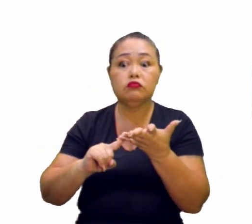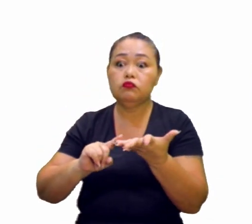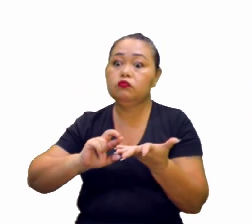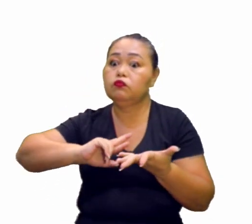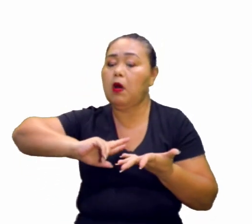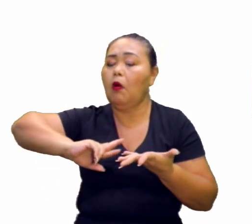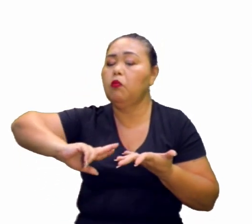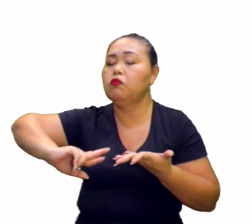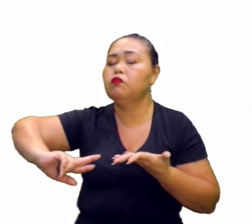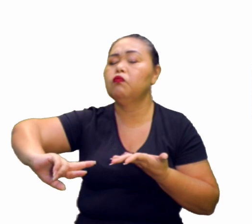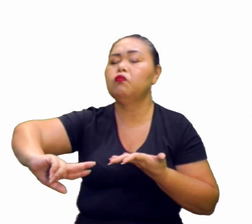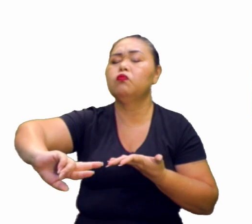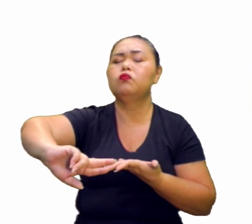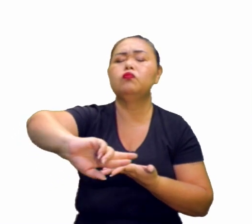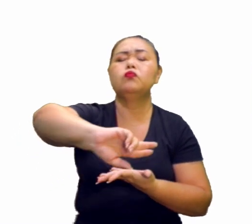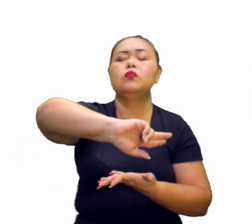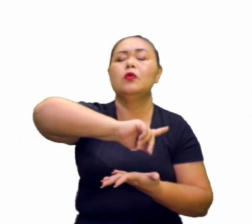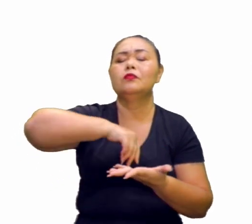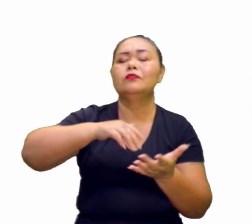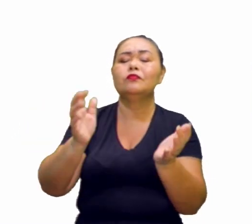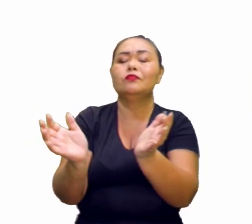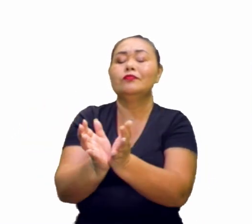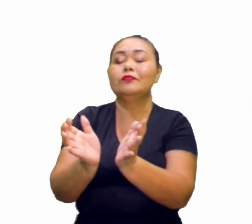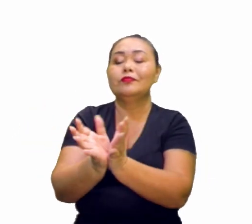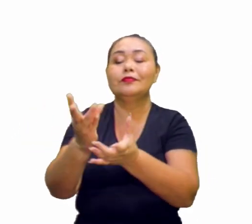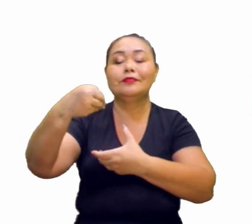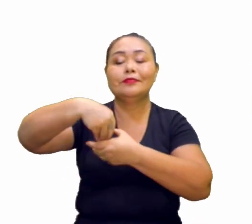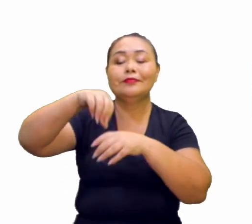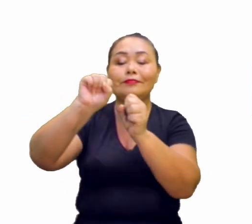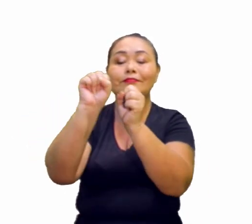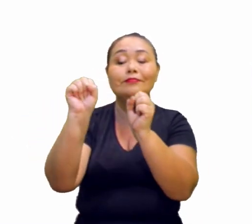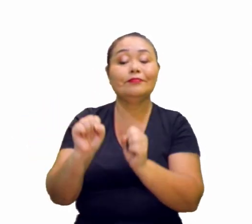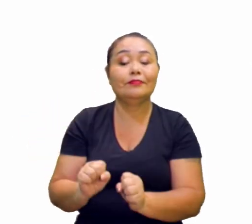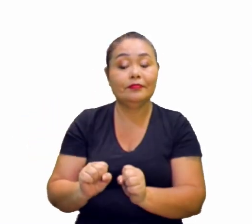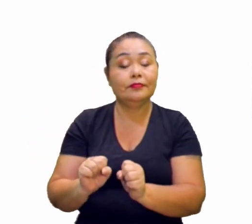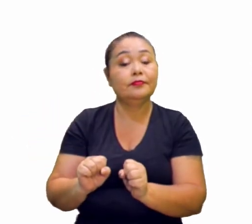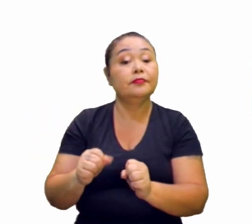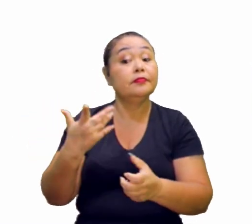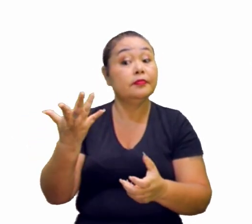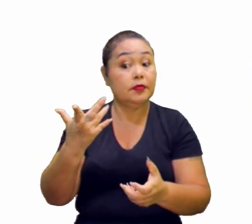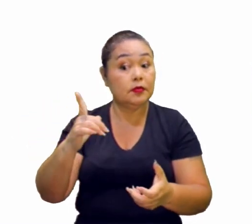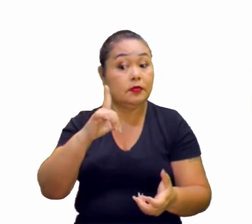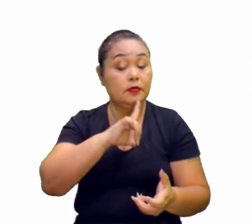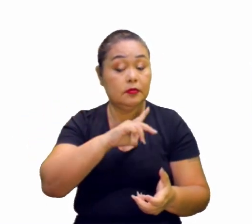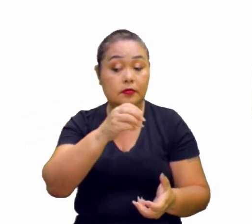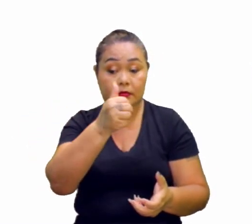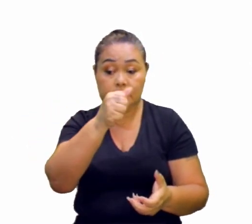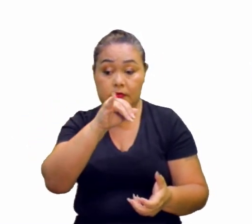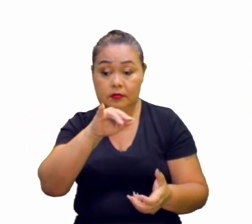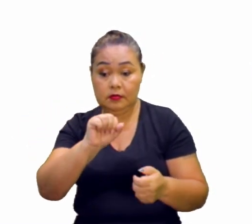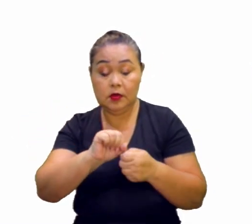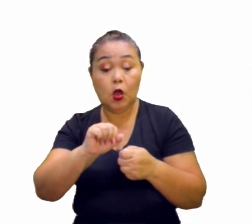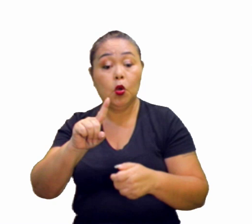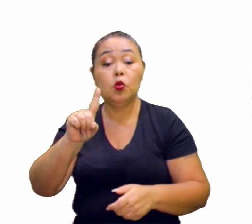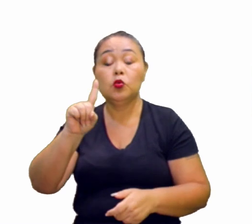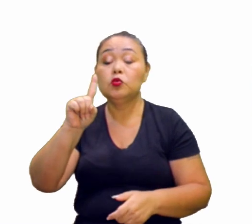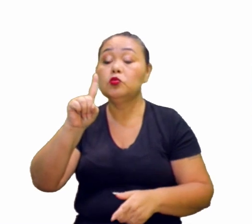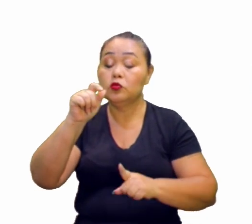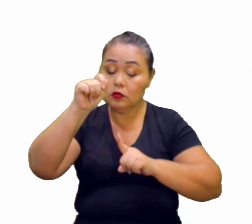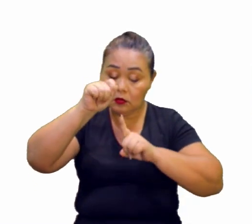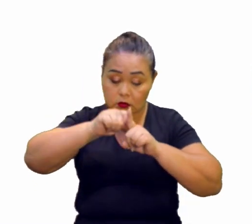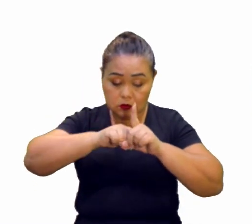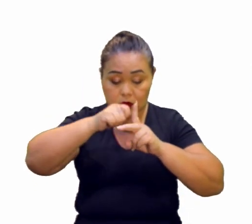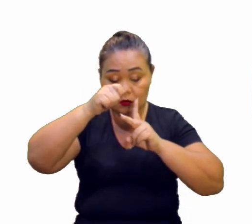diversidade de espécies inseridas dentro dos sistemas SAFs, eu tenho como todos os meses